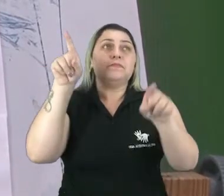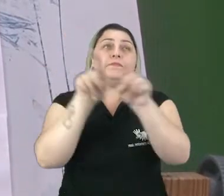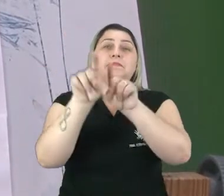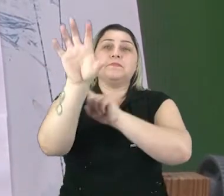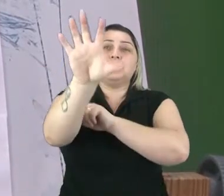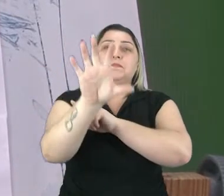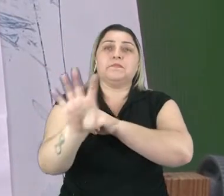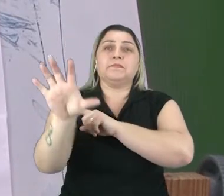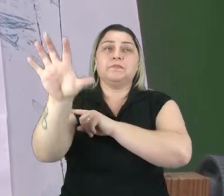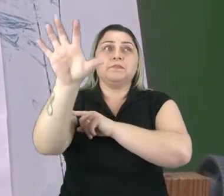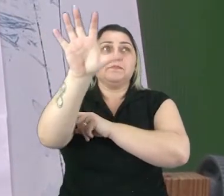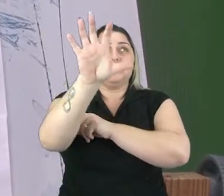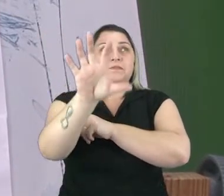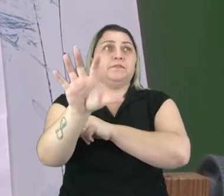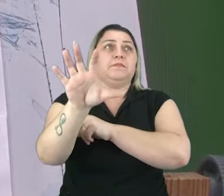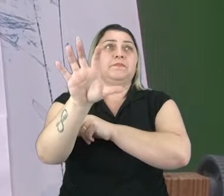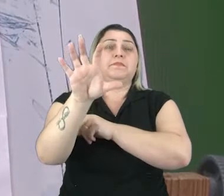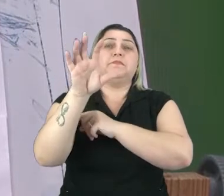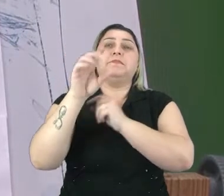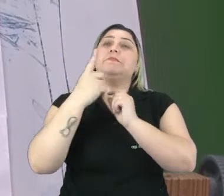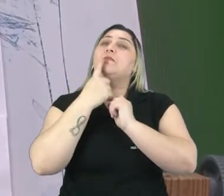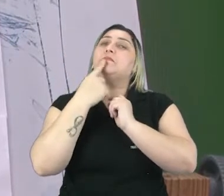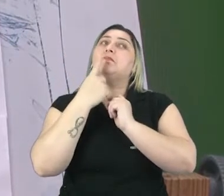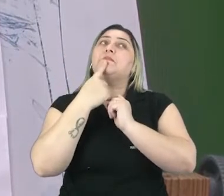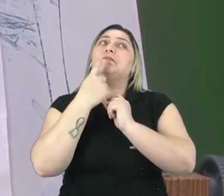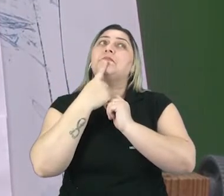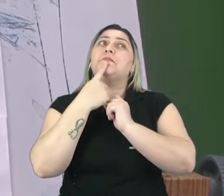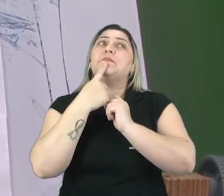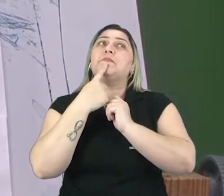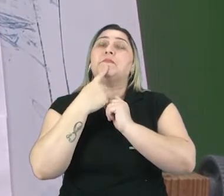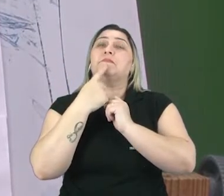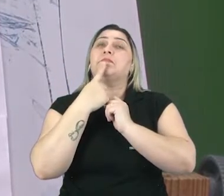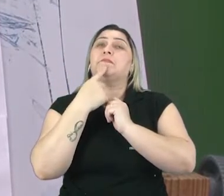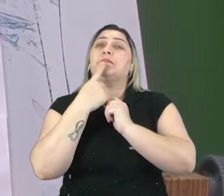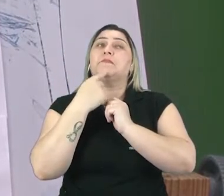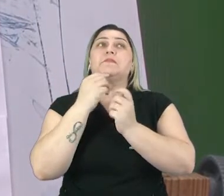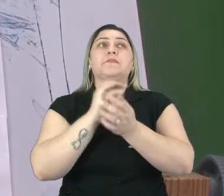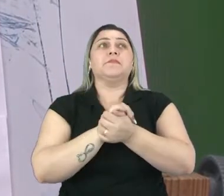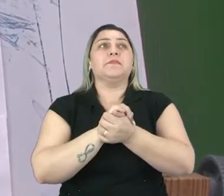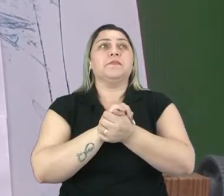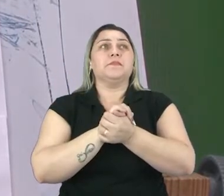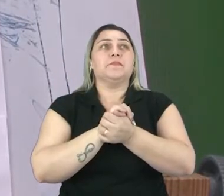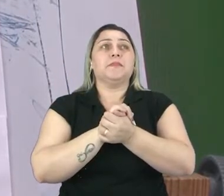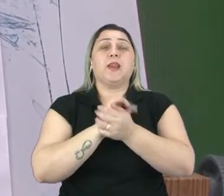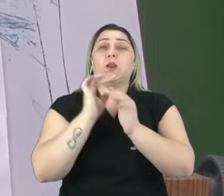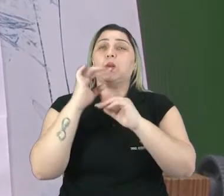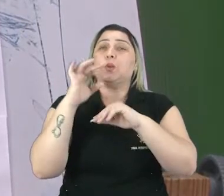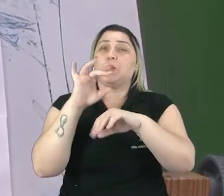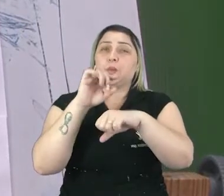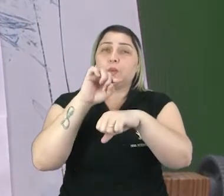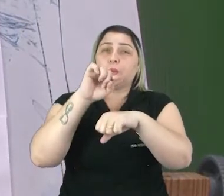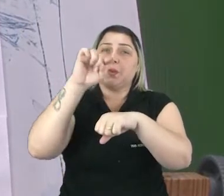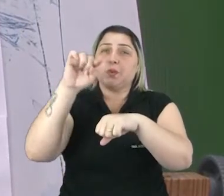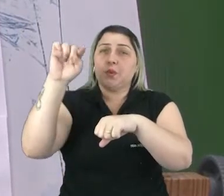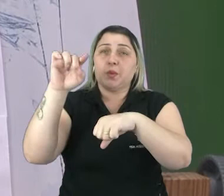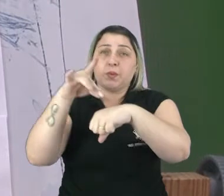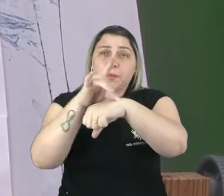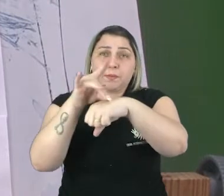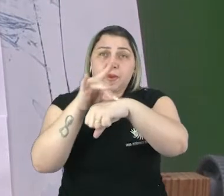região aqui que está contornado de preto, ó, que você tá vendo, tá? A Amazônia inclui tudo isso aqui, a Amazônia